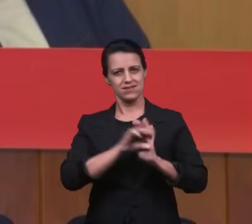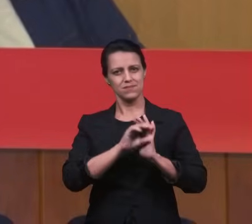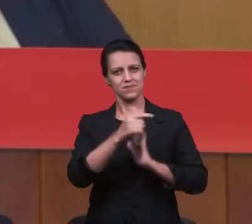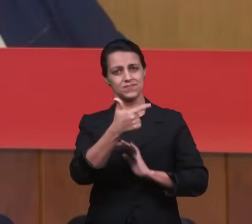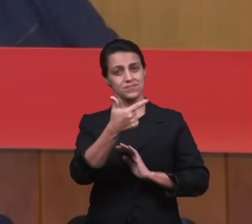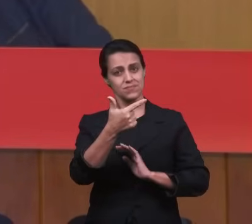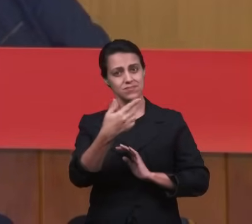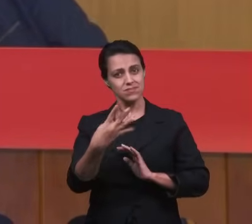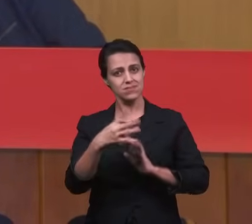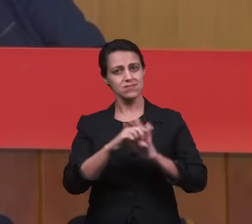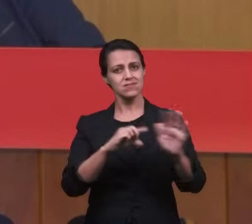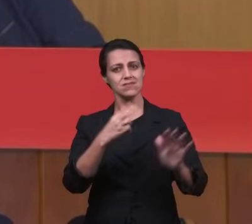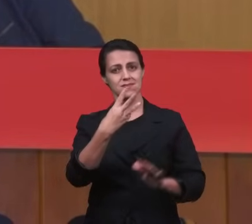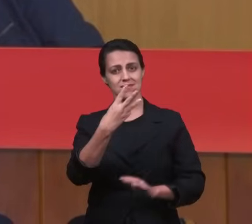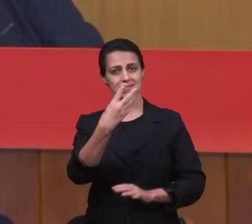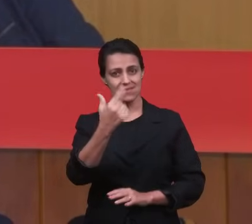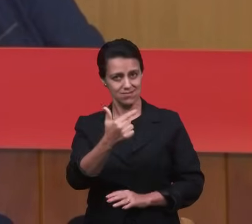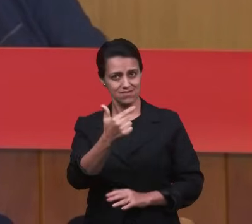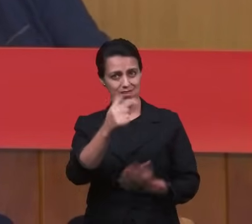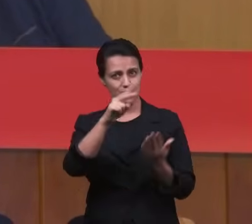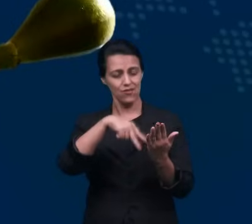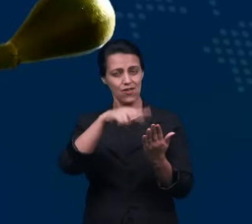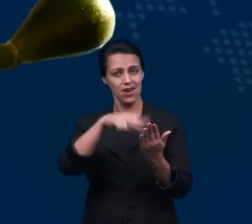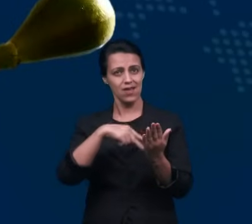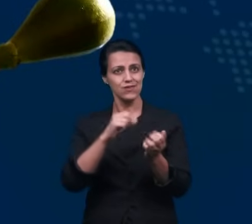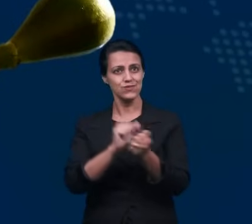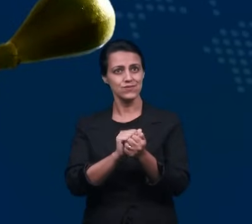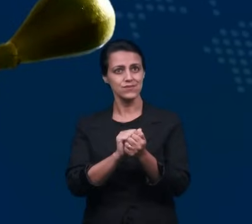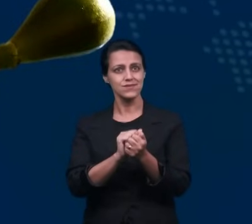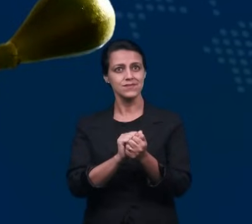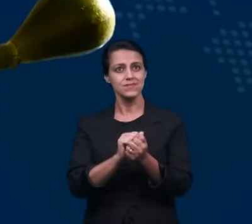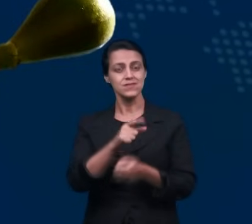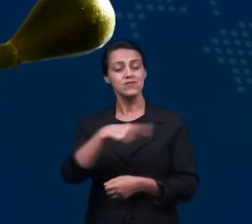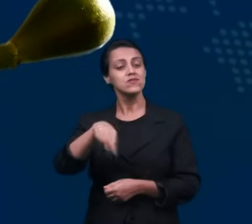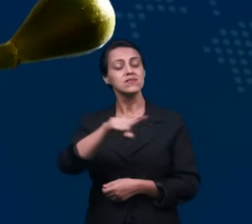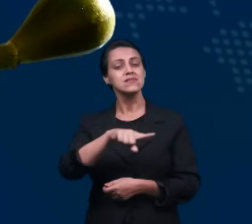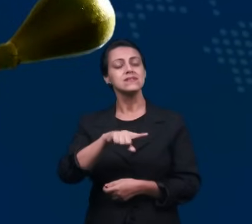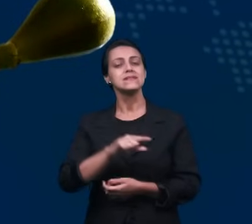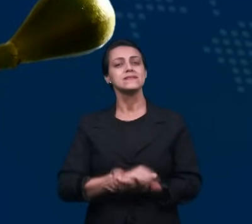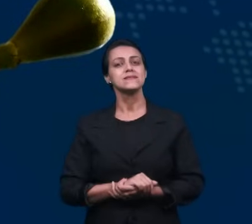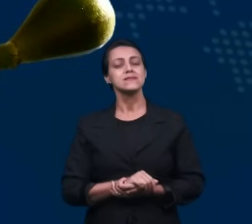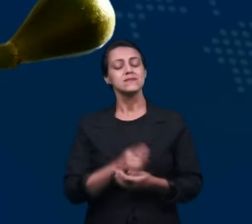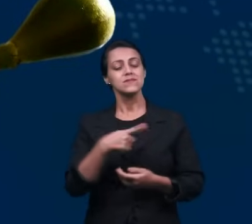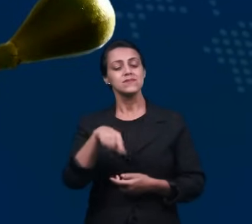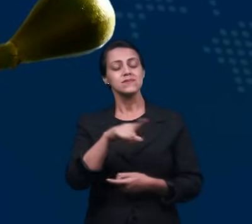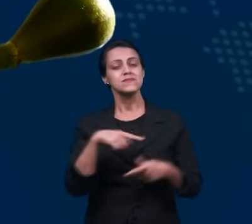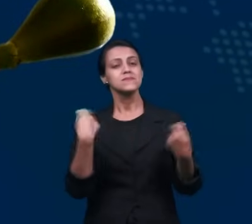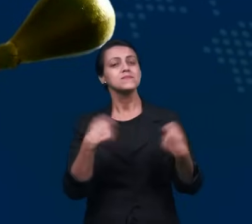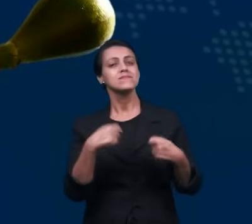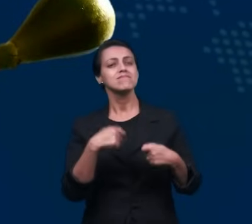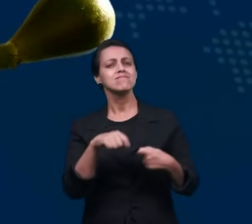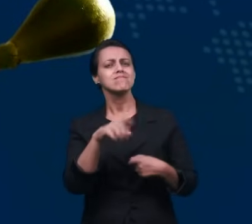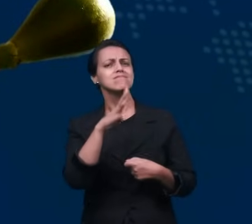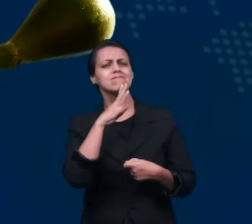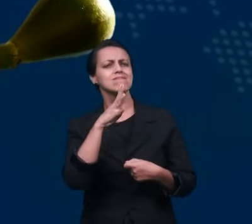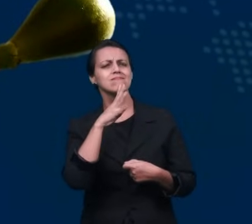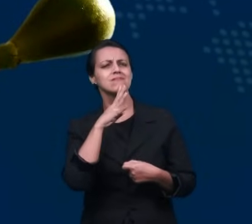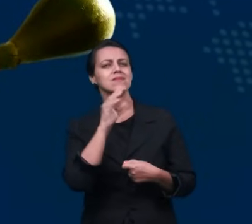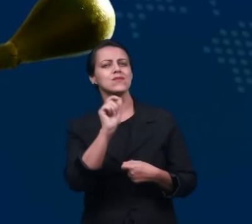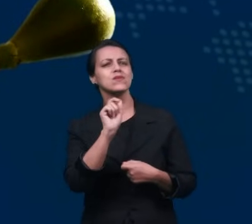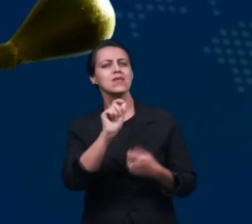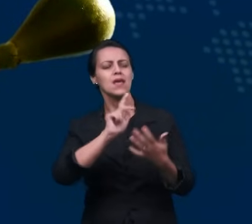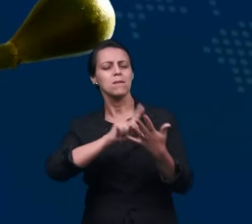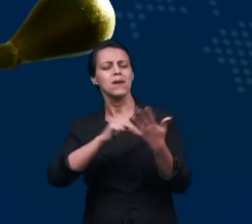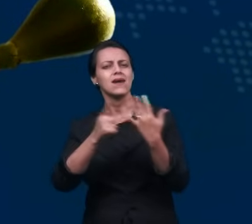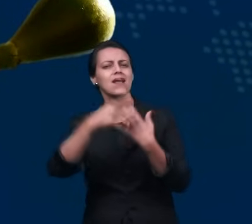32. Podem ler comigo? Aprendei, pois, vamos ler. Aprendei, pois, esta parábola